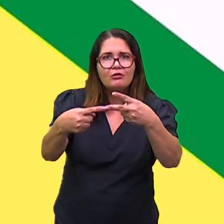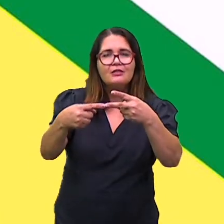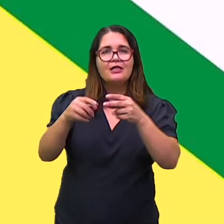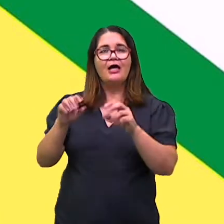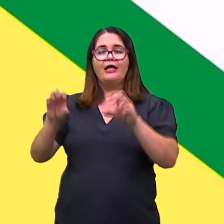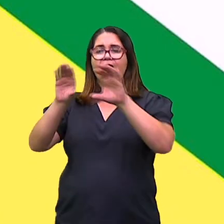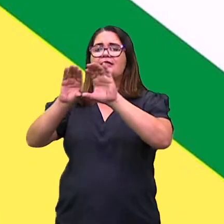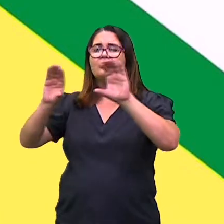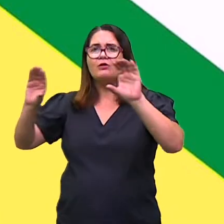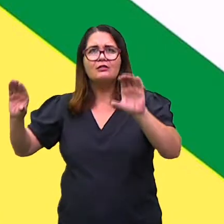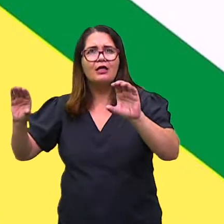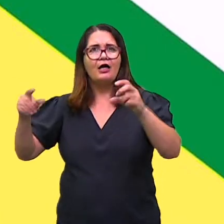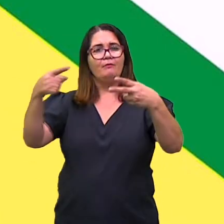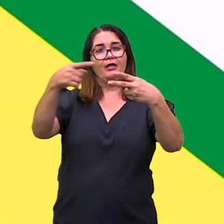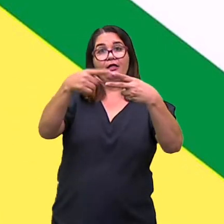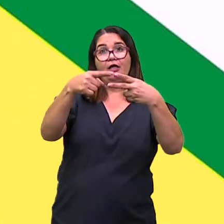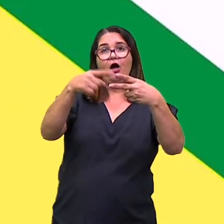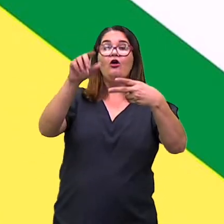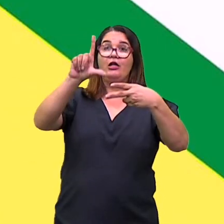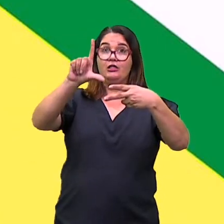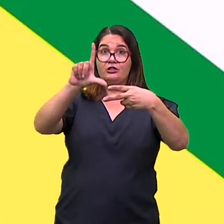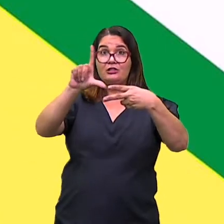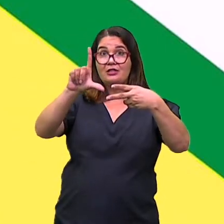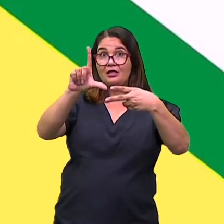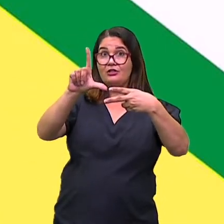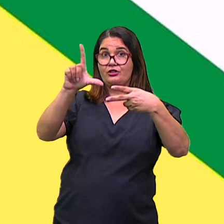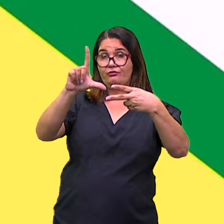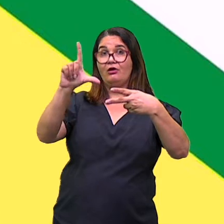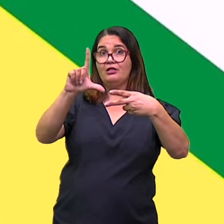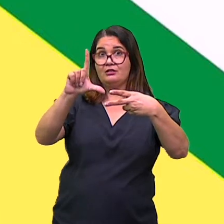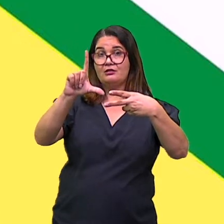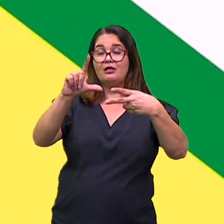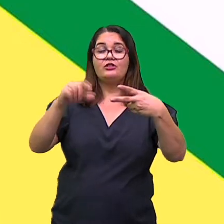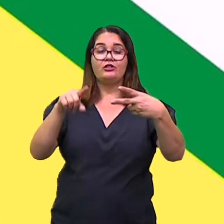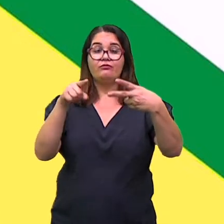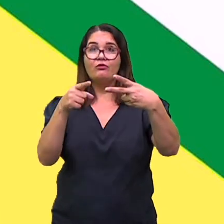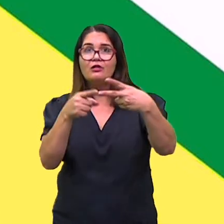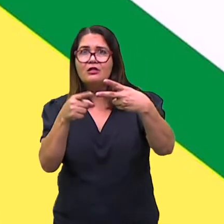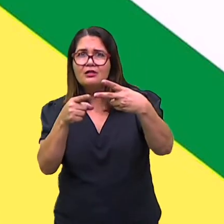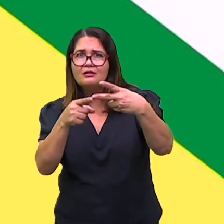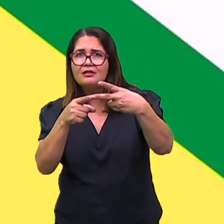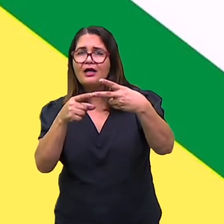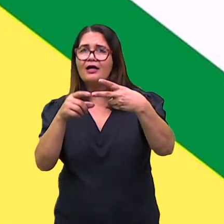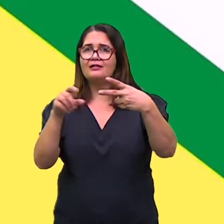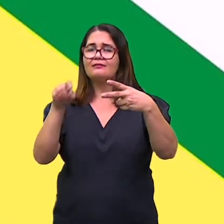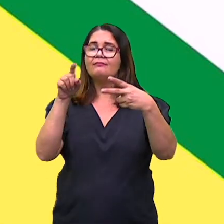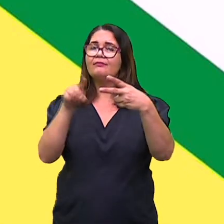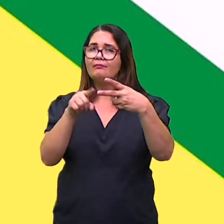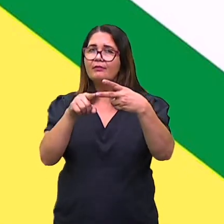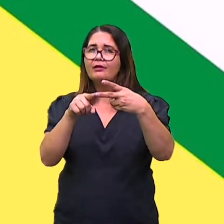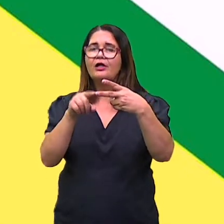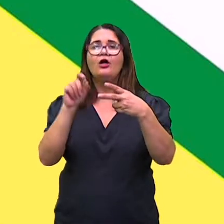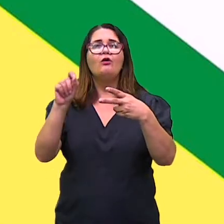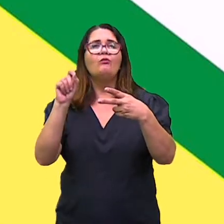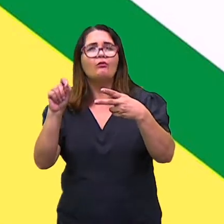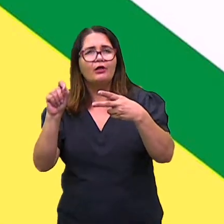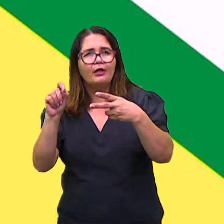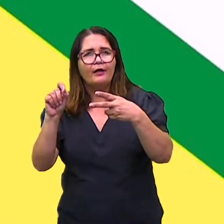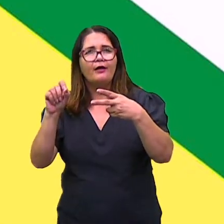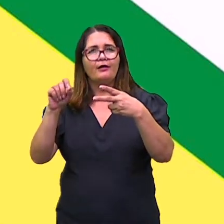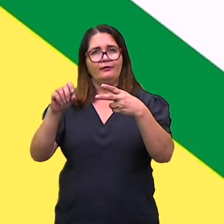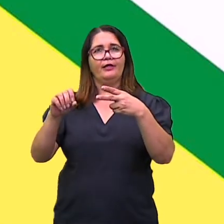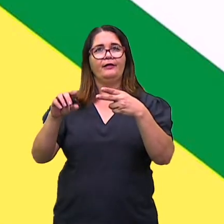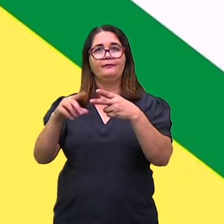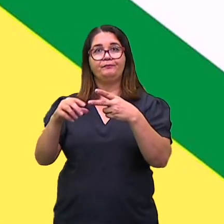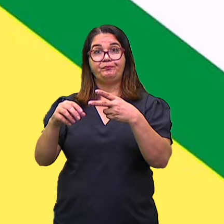votação, a maioria aceitou ou condenou, né,